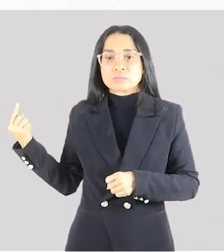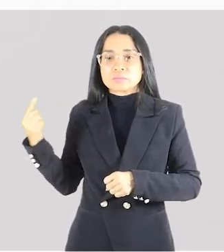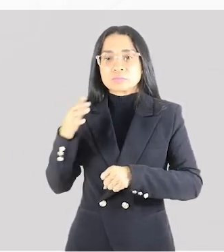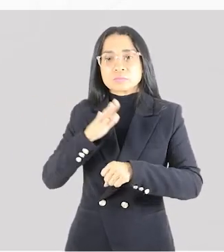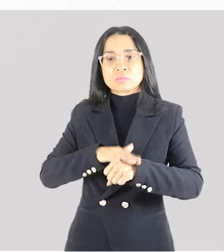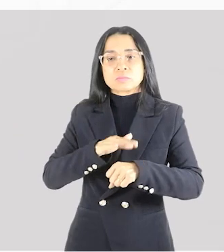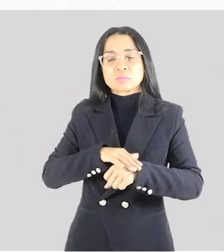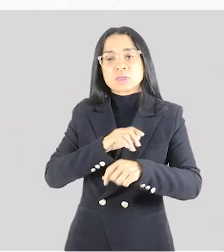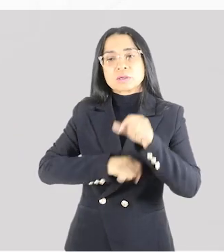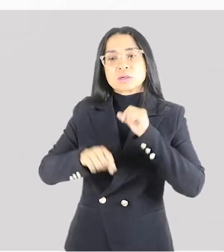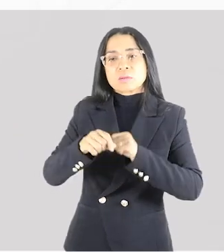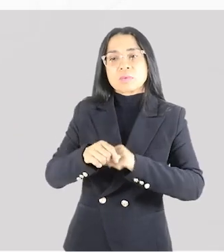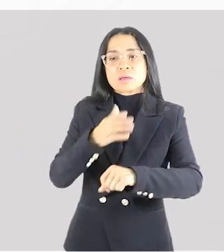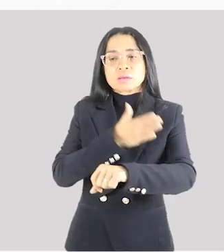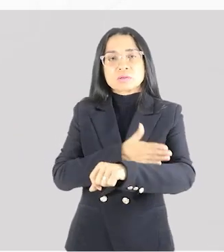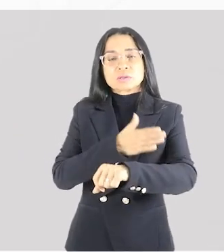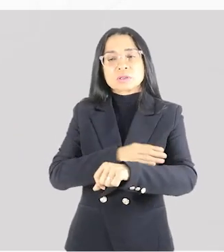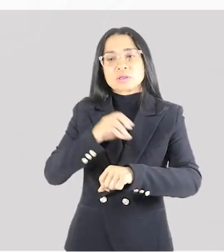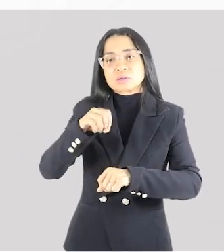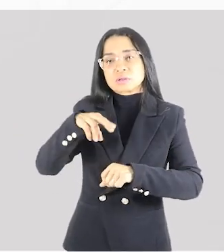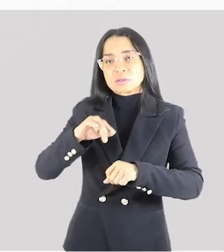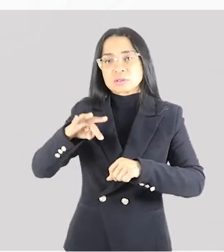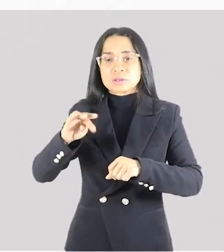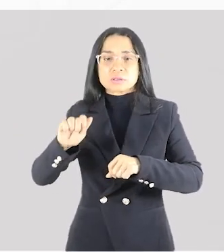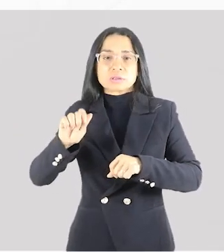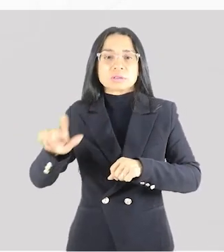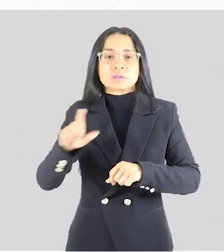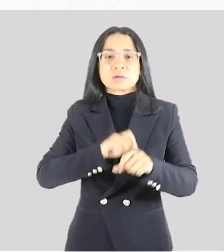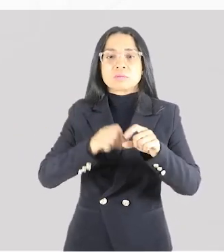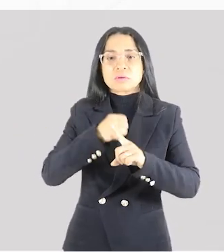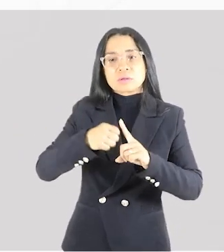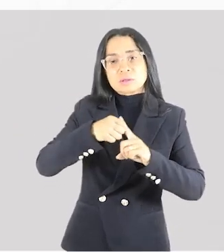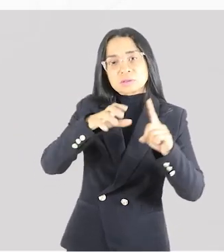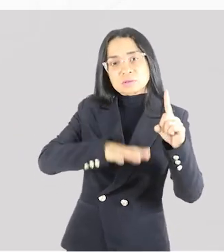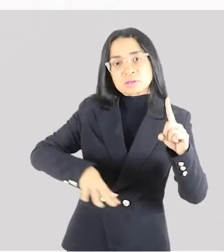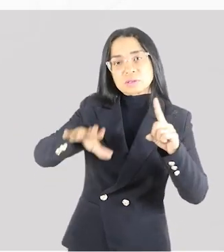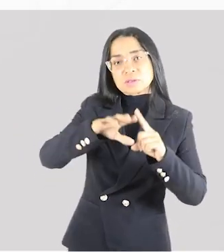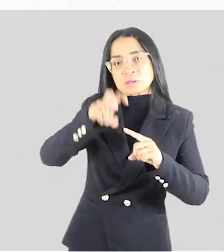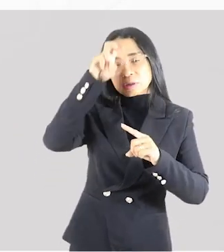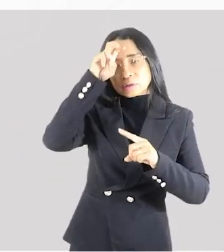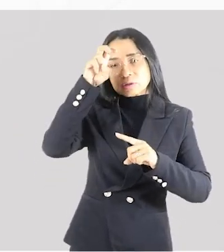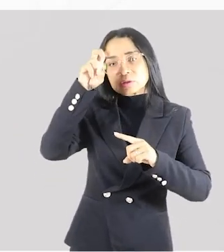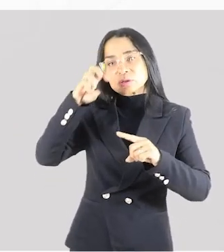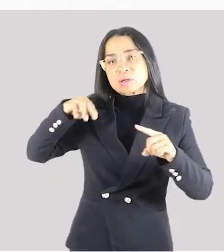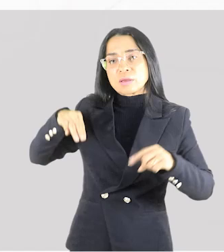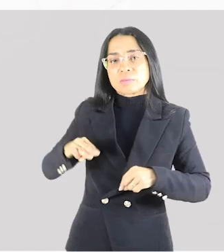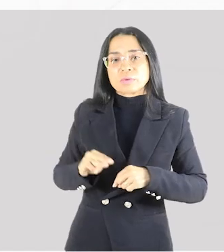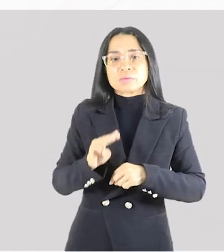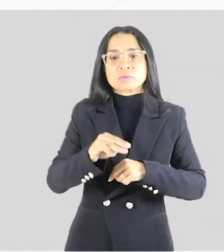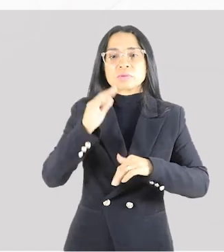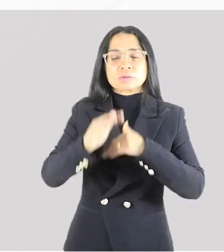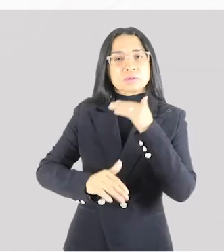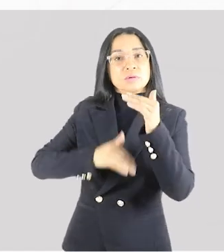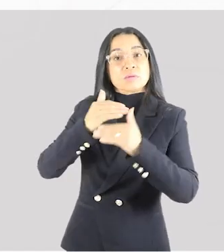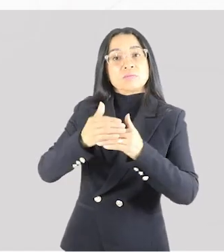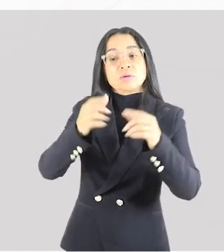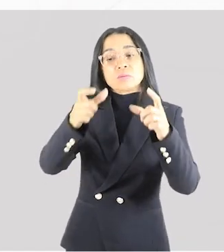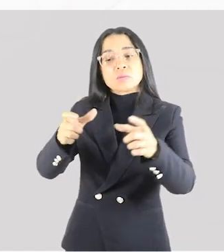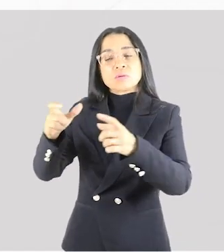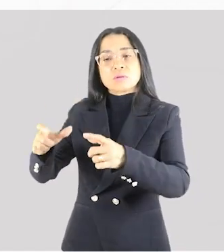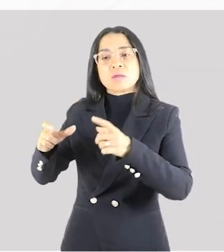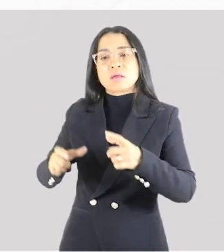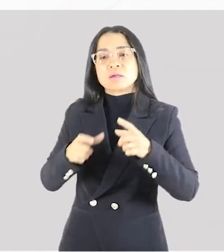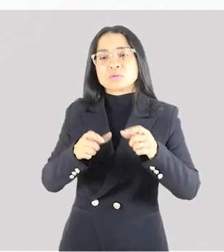as sociedades, notadamente a egípcia e a mesopotâmica, desenvolveram-se em regiões semiáridas, onde